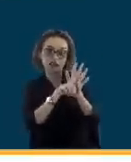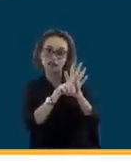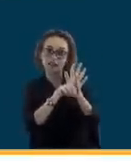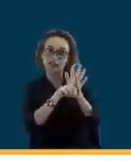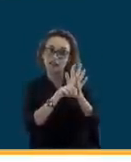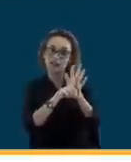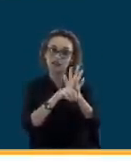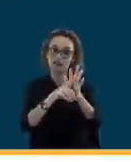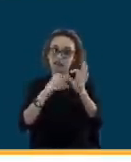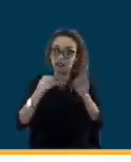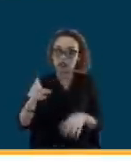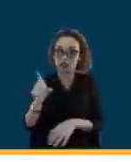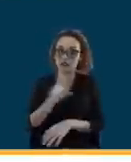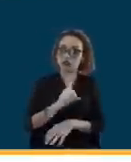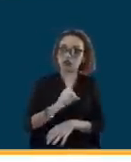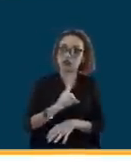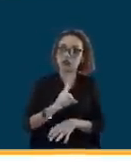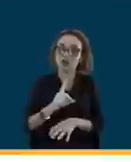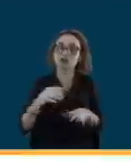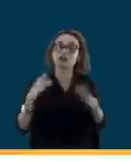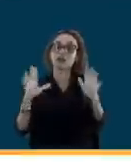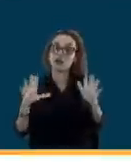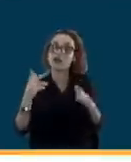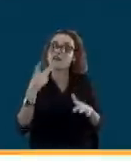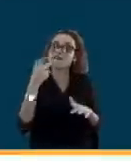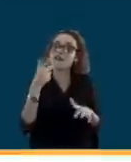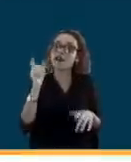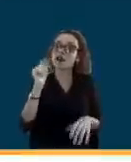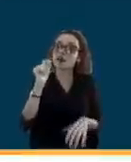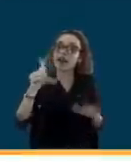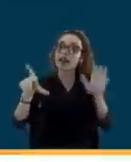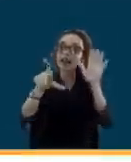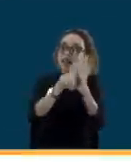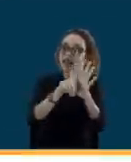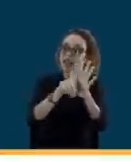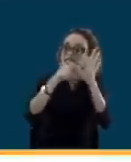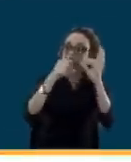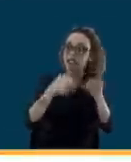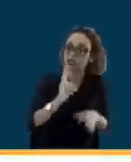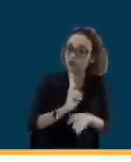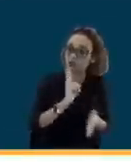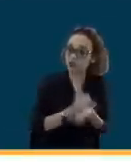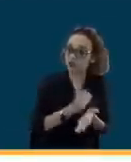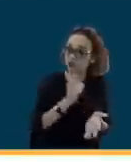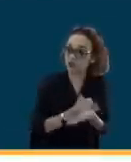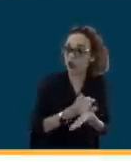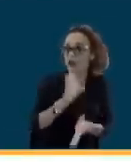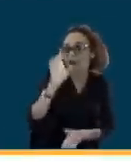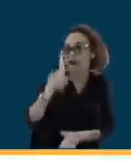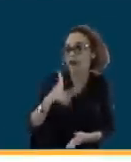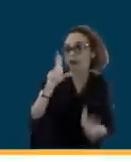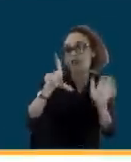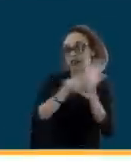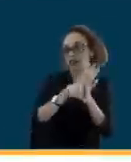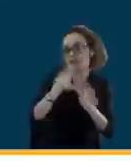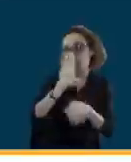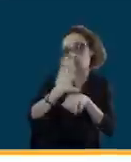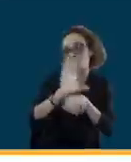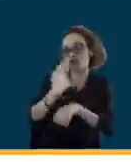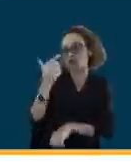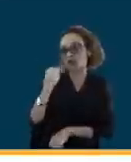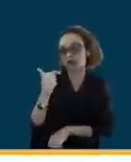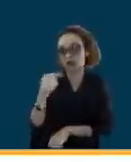pegam, são as que não têm cursos, como os cursos da Lei Aldir Blanc, né? E para aprofundar,